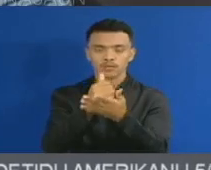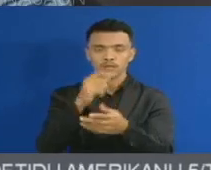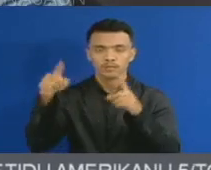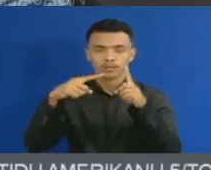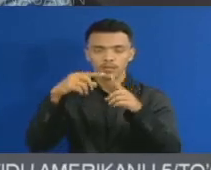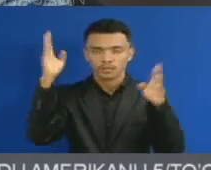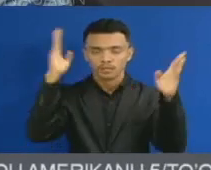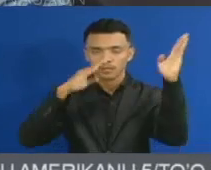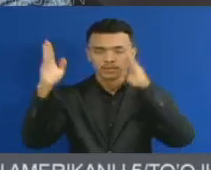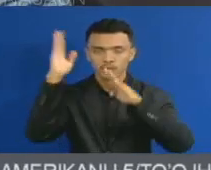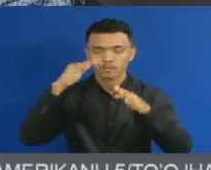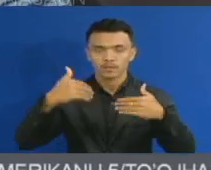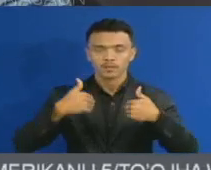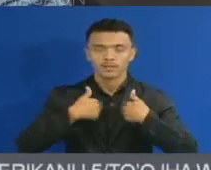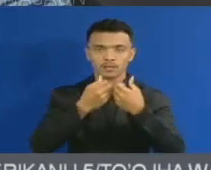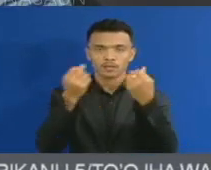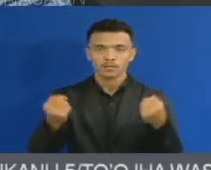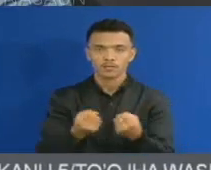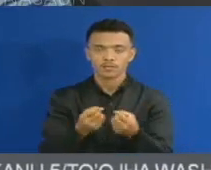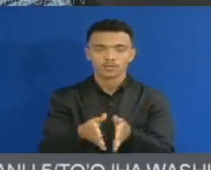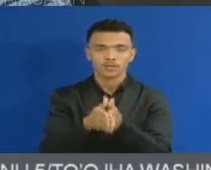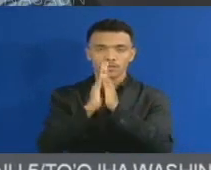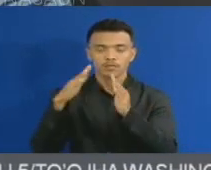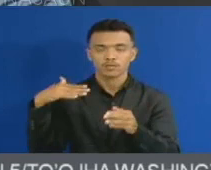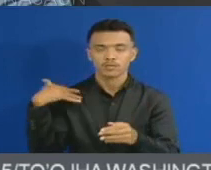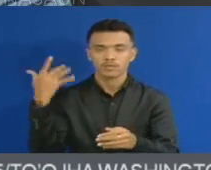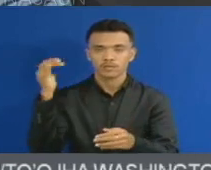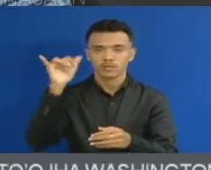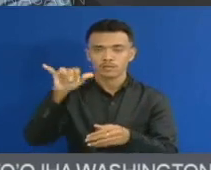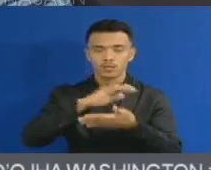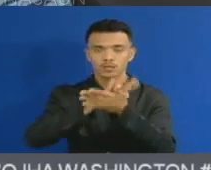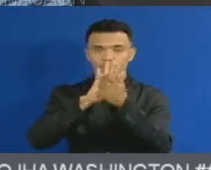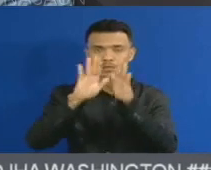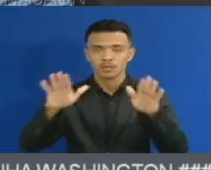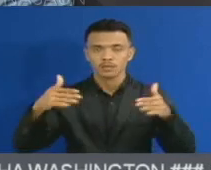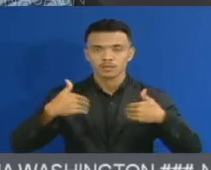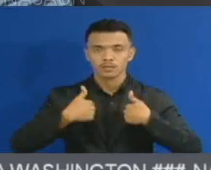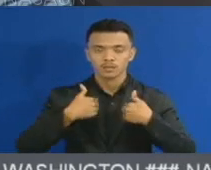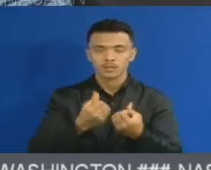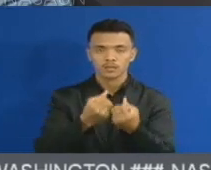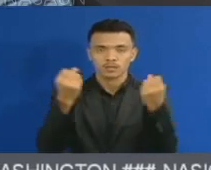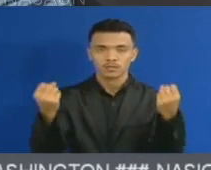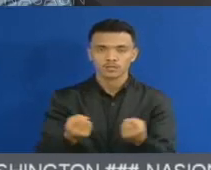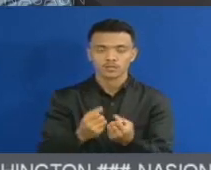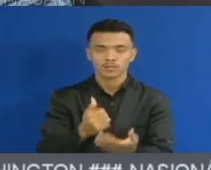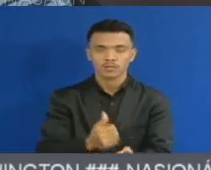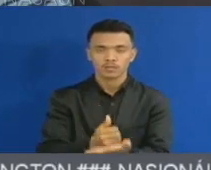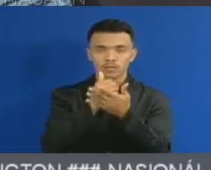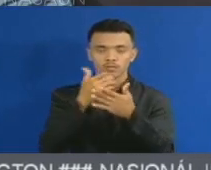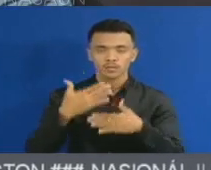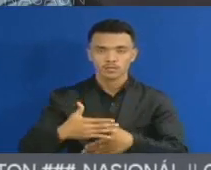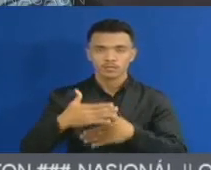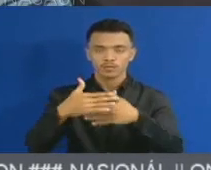e sucularan. Nia moço suba jovem sira atuhamete em paz e sucularan, onde contribui para o processo de desenvolvimento